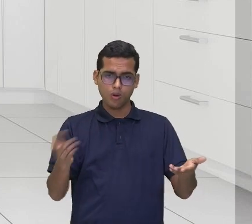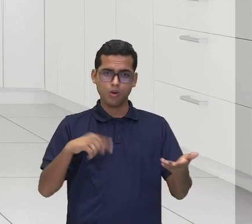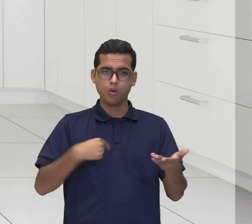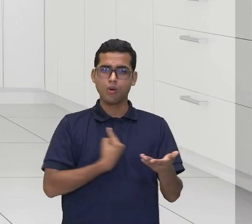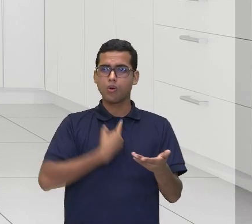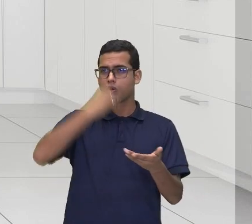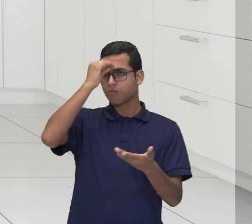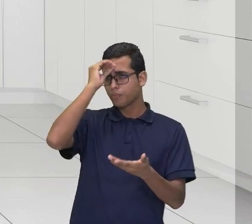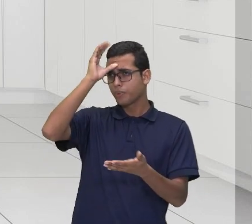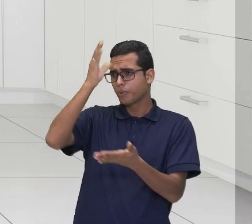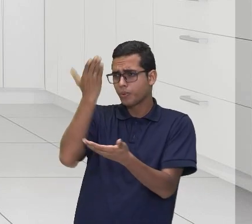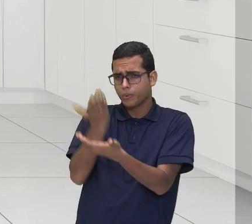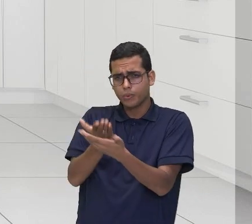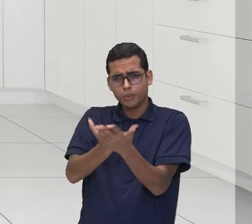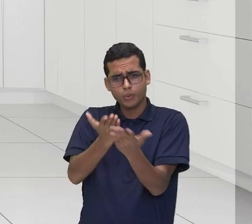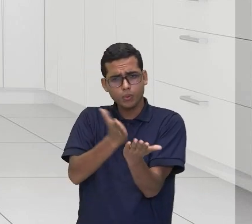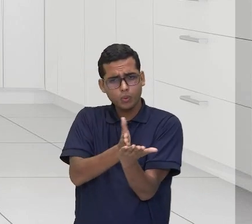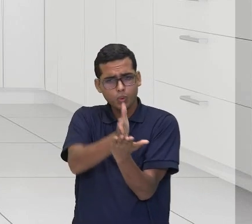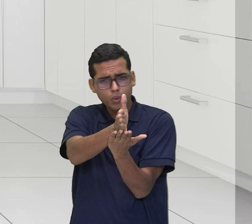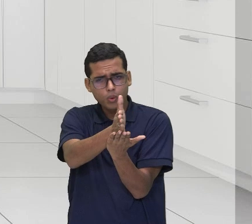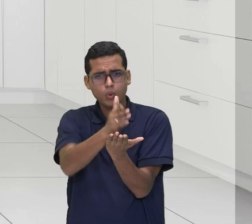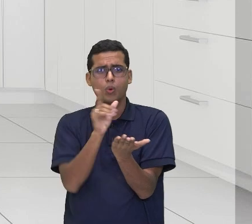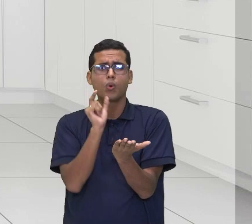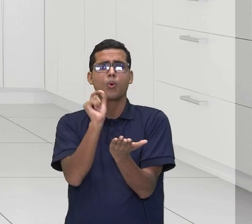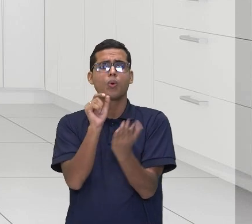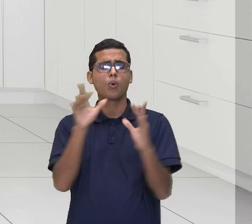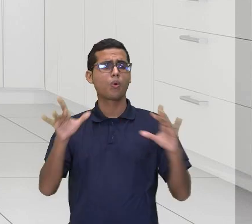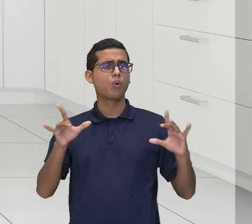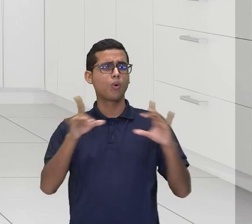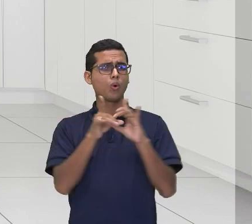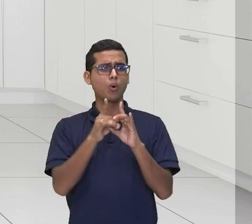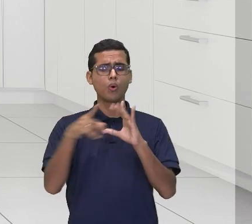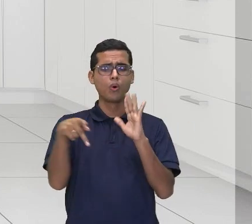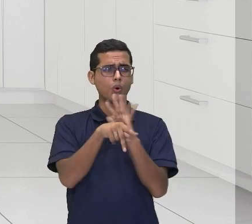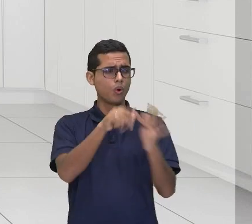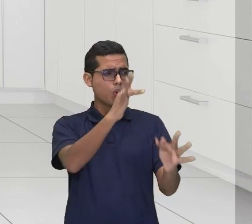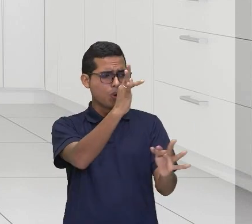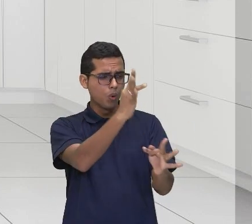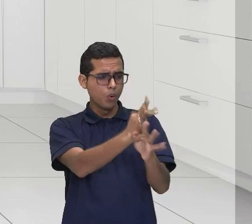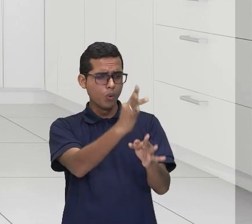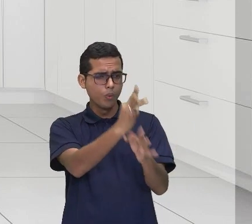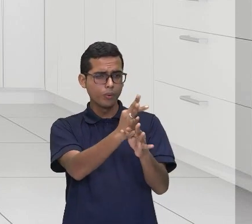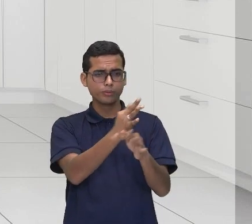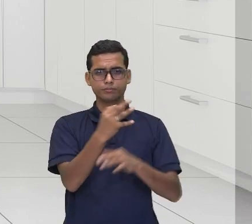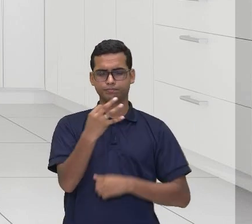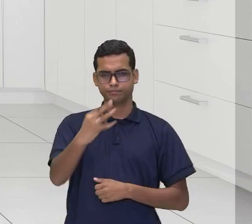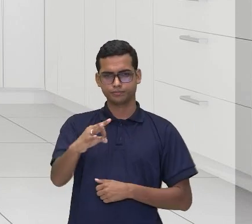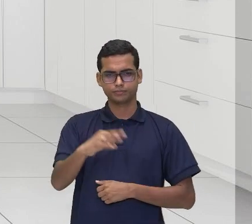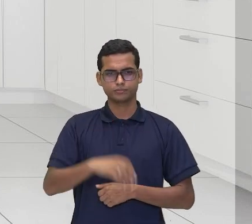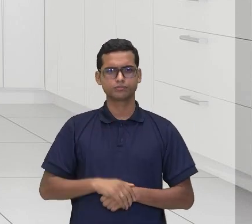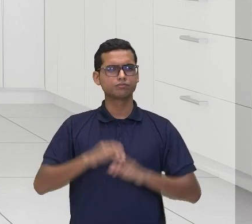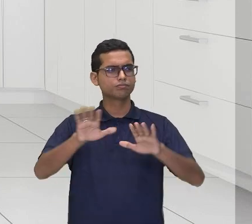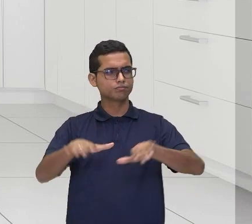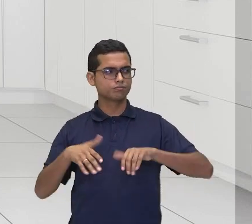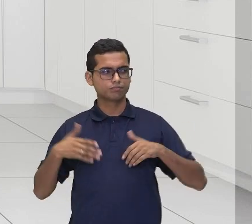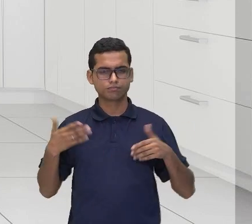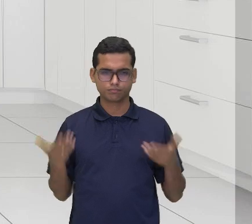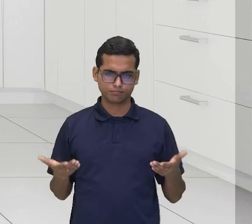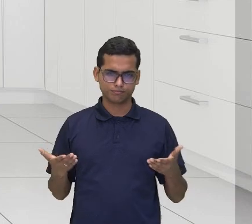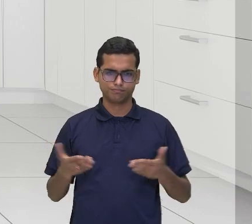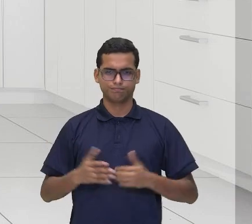em um ramo que está ligado à física. E vai ser qual, professora?